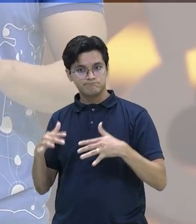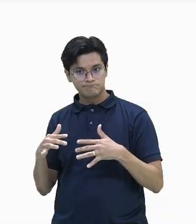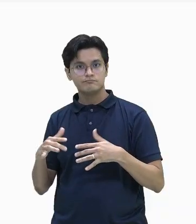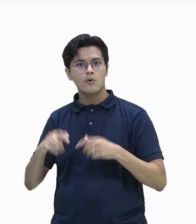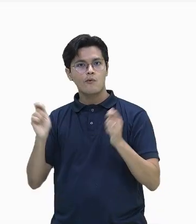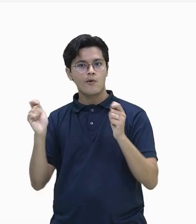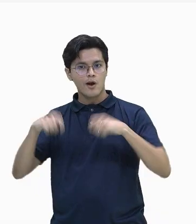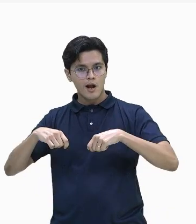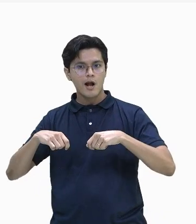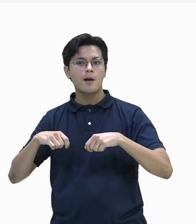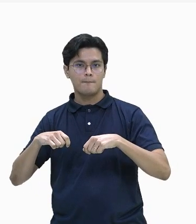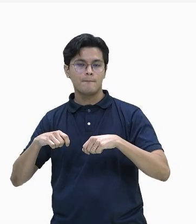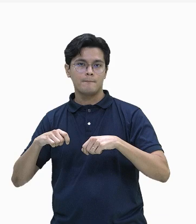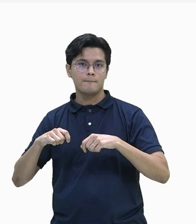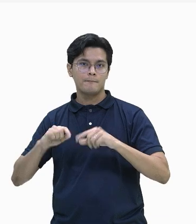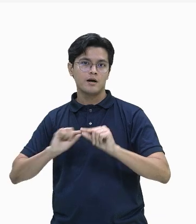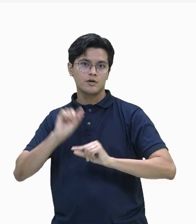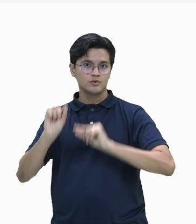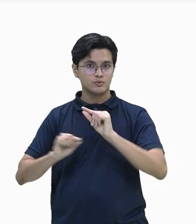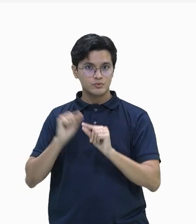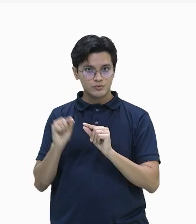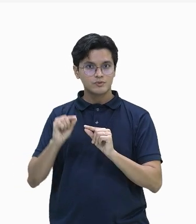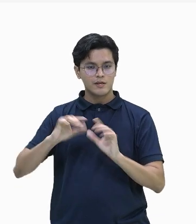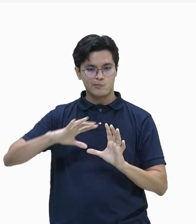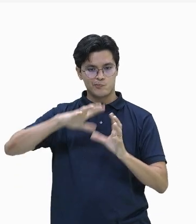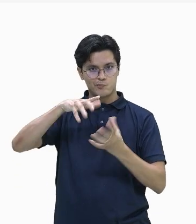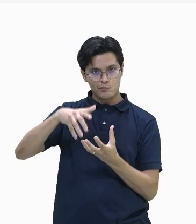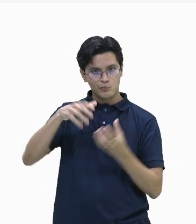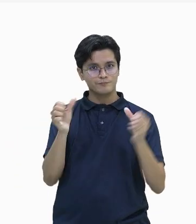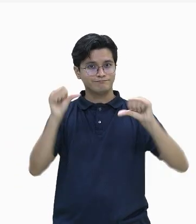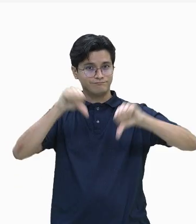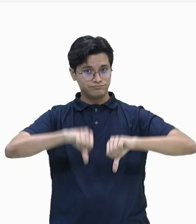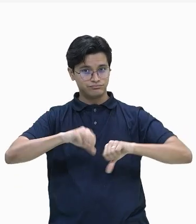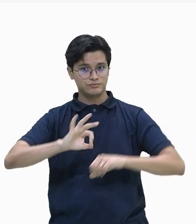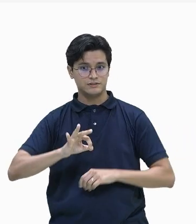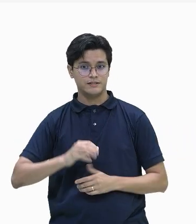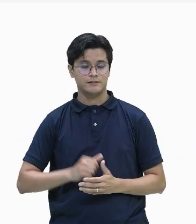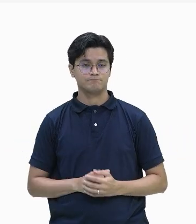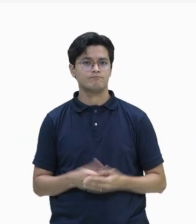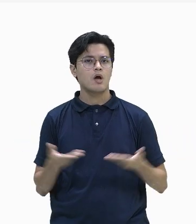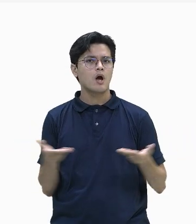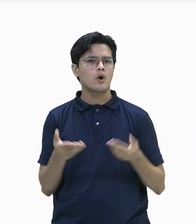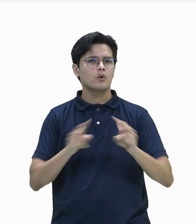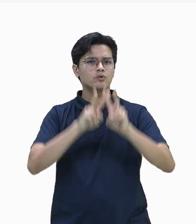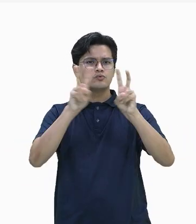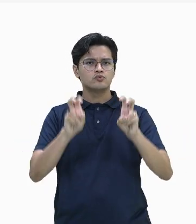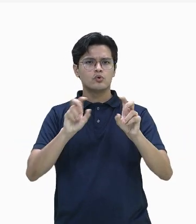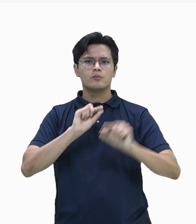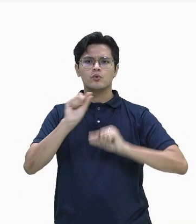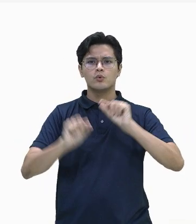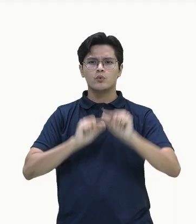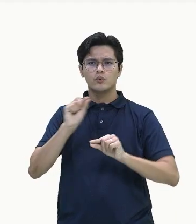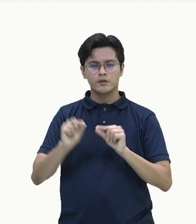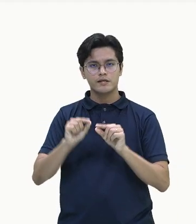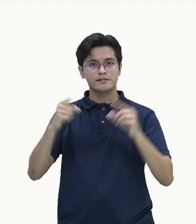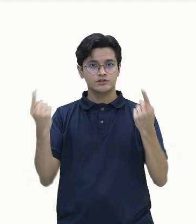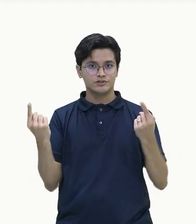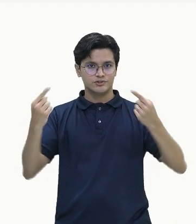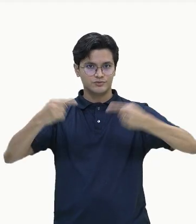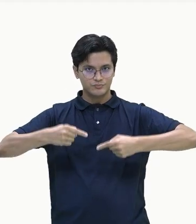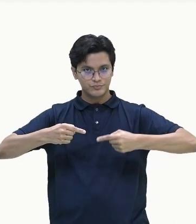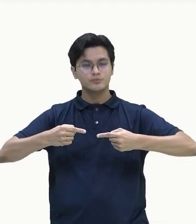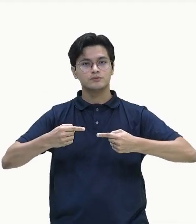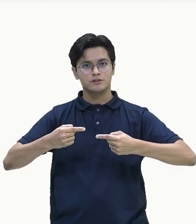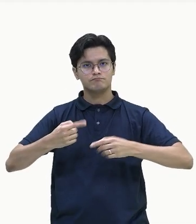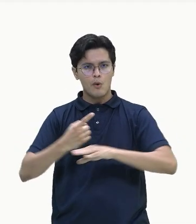Bem, agora a gente vai tratar da corrida armamentista, que foi justamente esse momento em que as superpotências elas vão